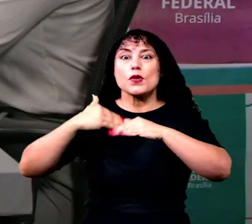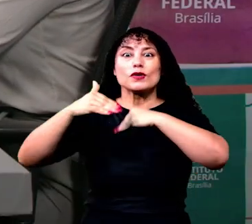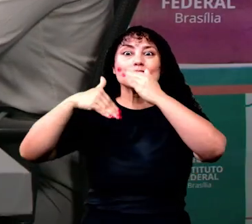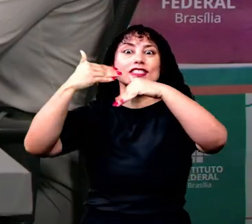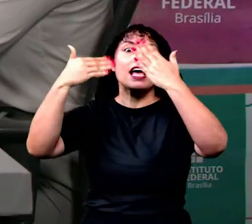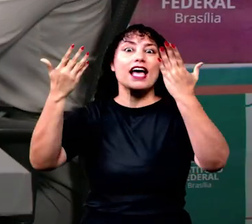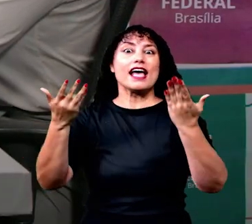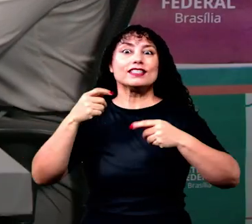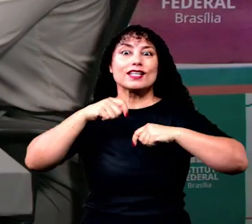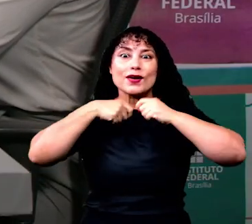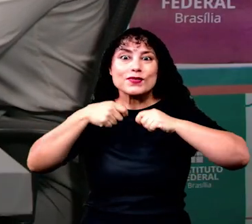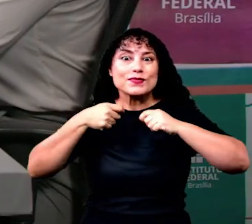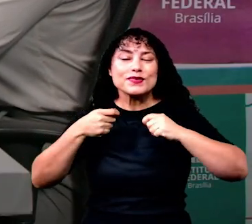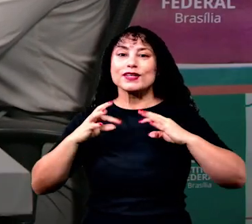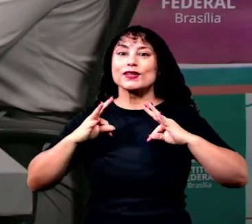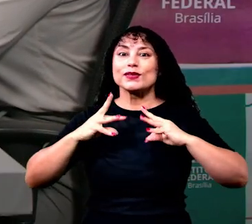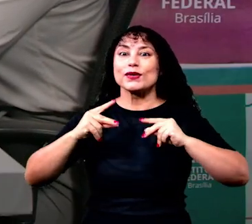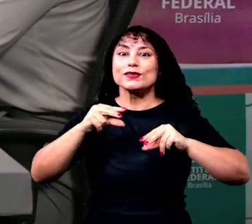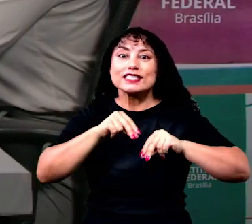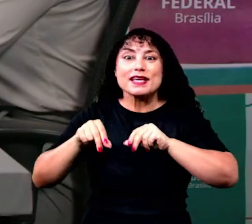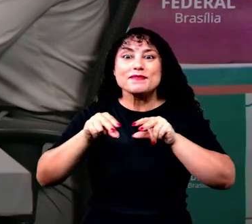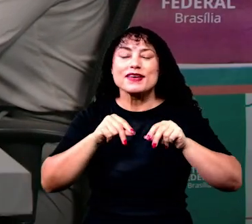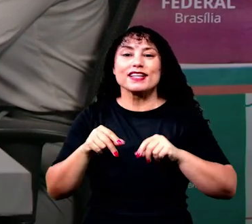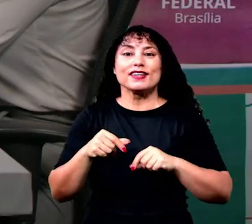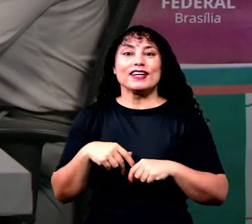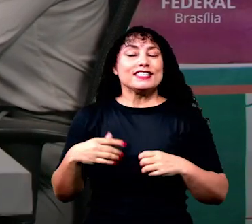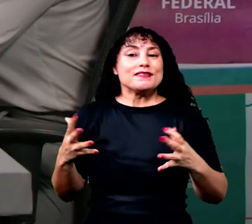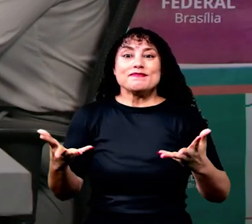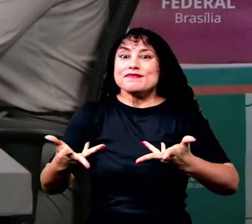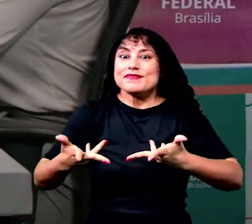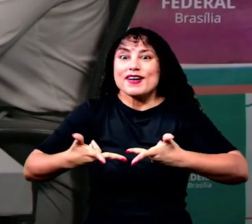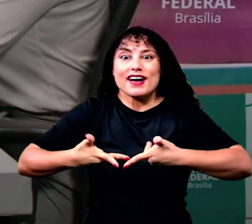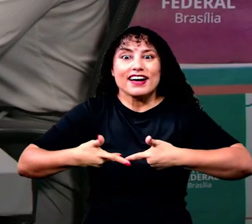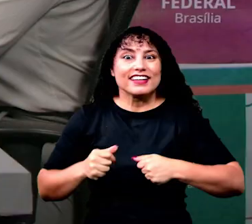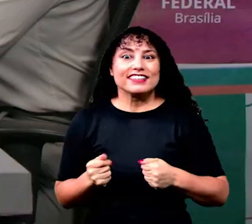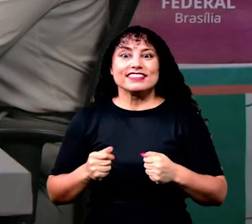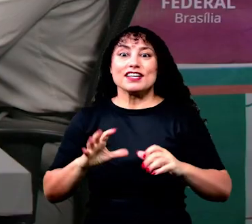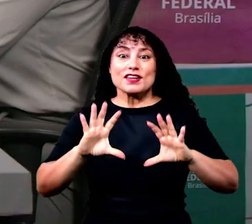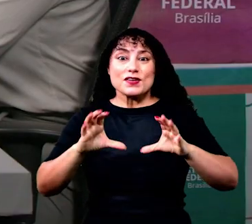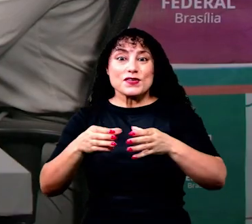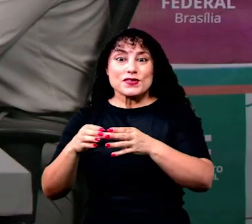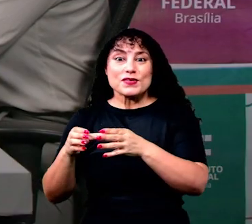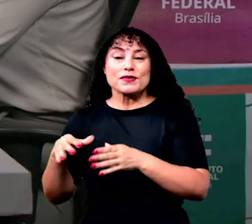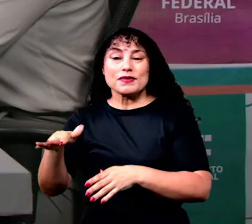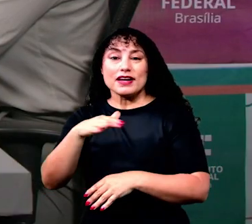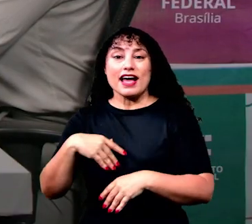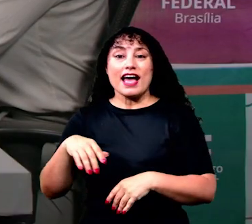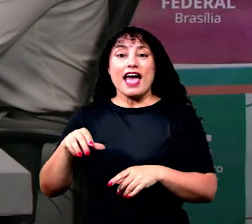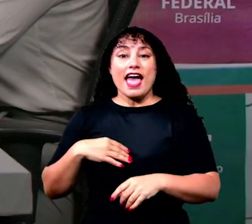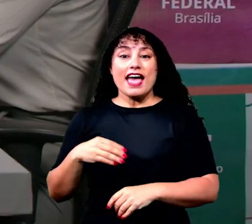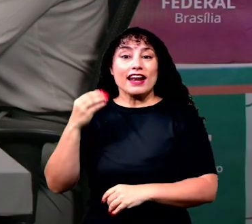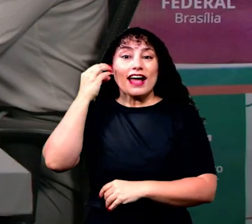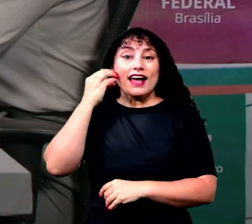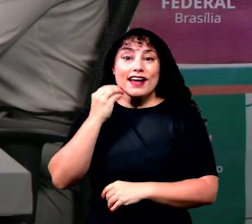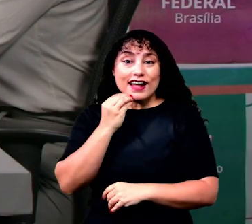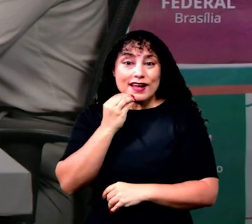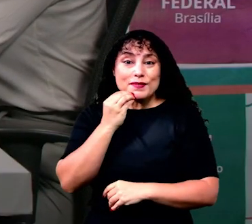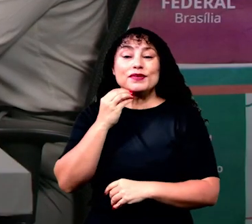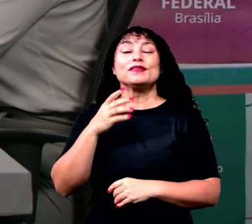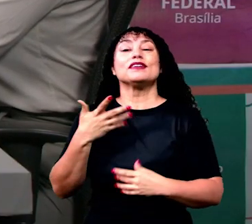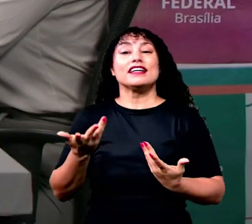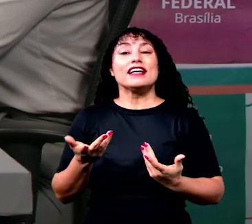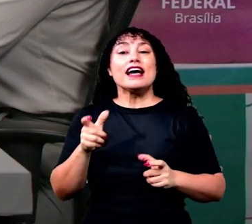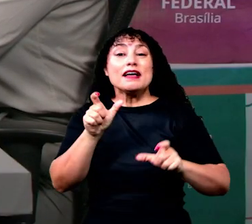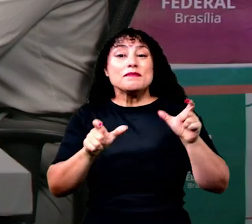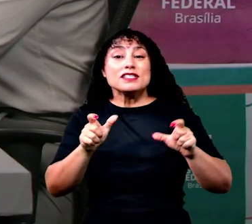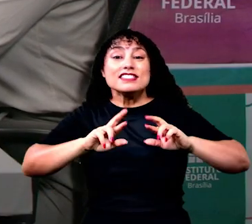o né, os processo da comida. ingredientes. Sim, é. Eu achei muito incrível, porque a delegação que eu estava era os Emirados Árabes,